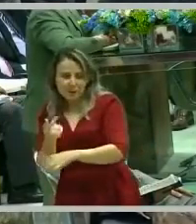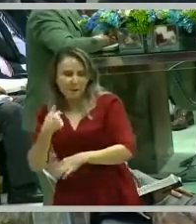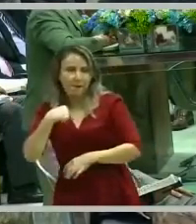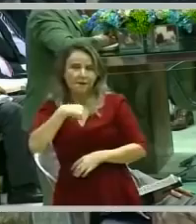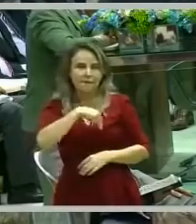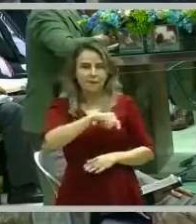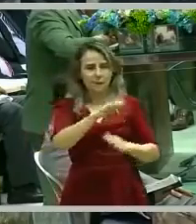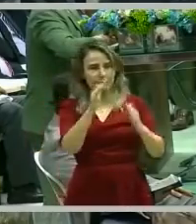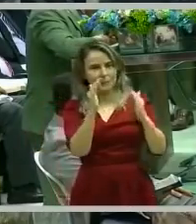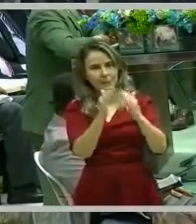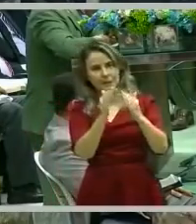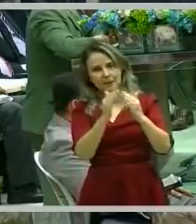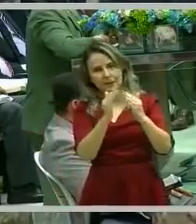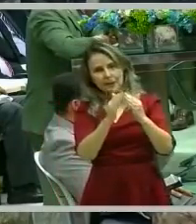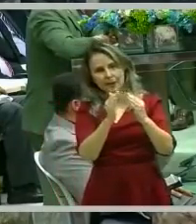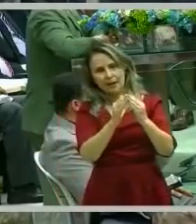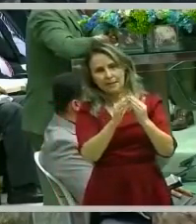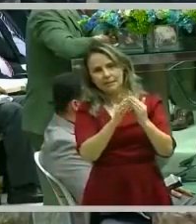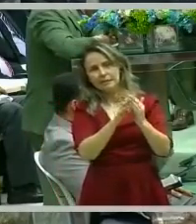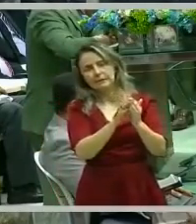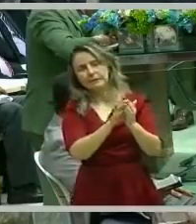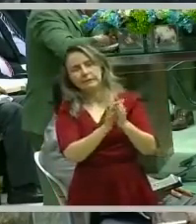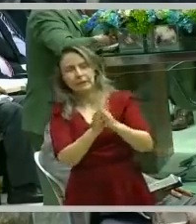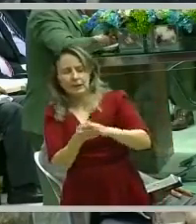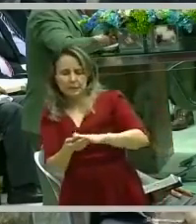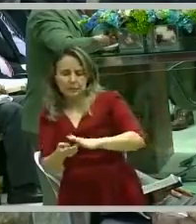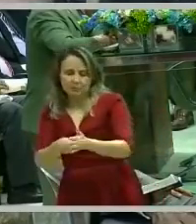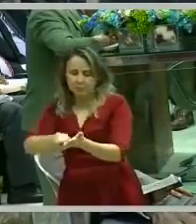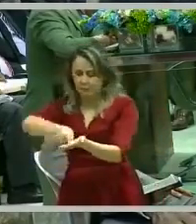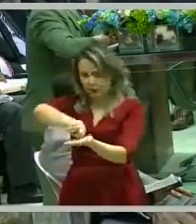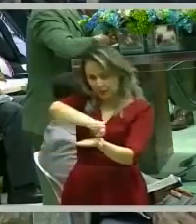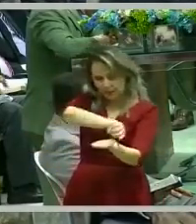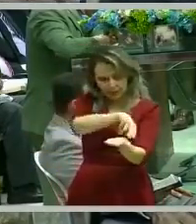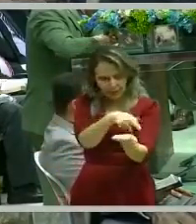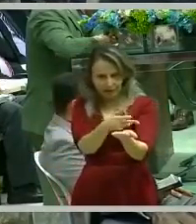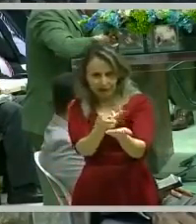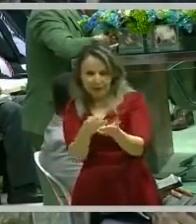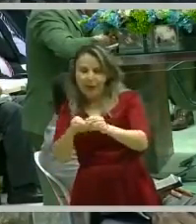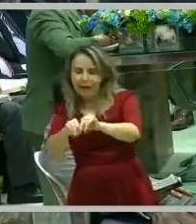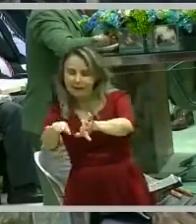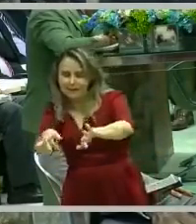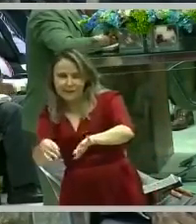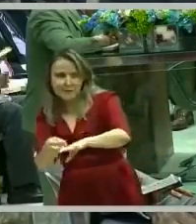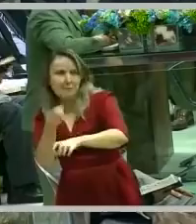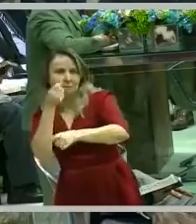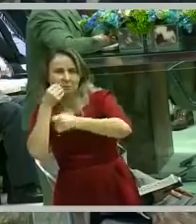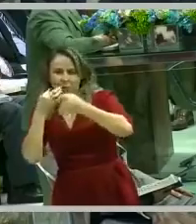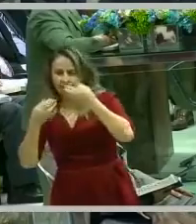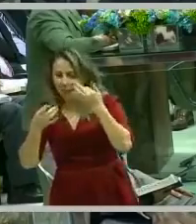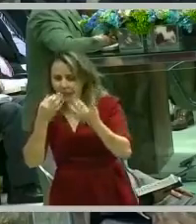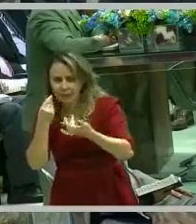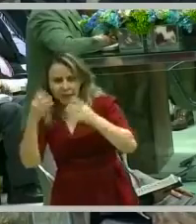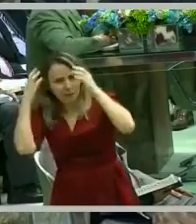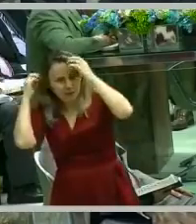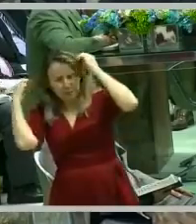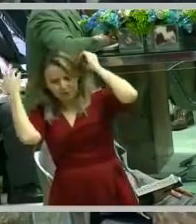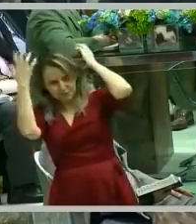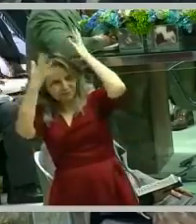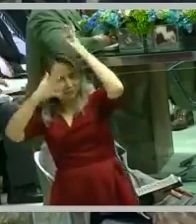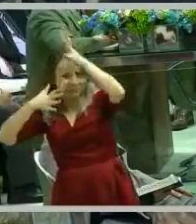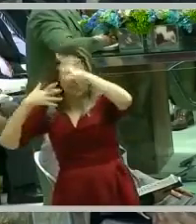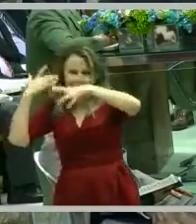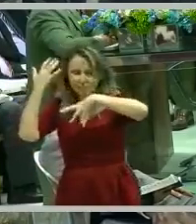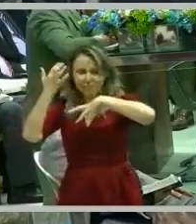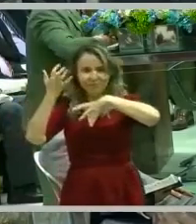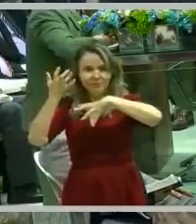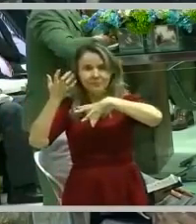sítios, irmão, e ele rolou pelo chão, e ele melou-se todo, e espumou, e babou, e o cabelo ficou duro, e quando